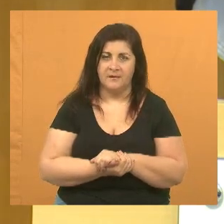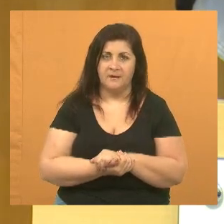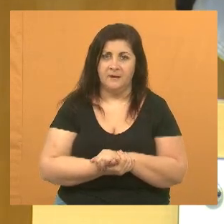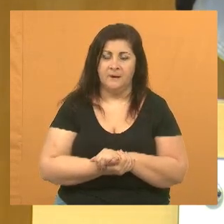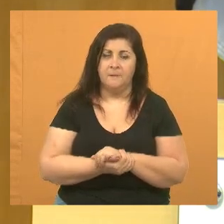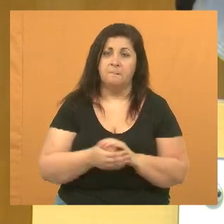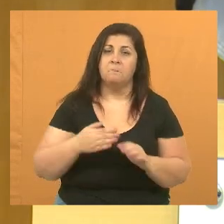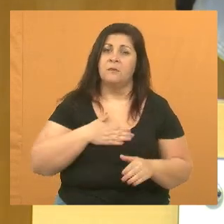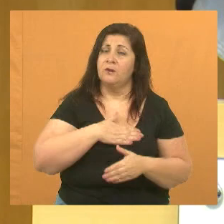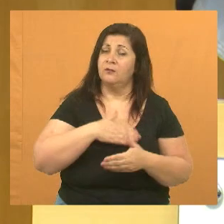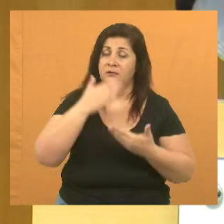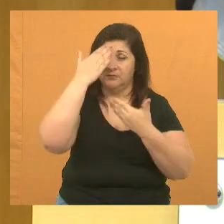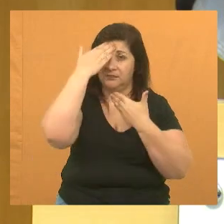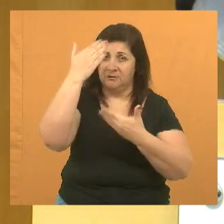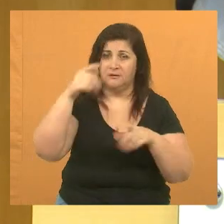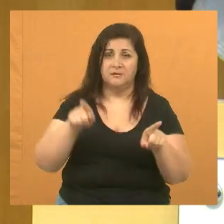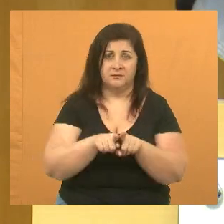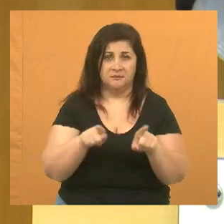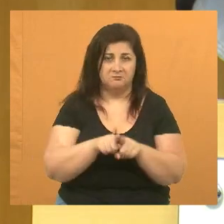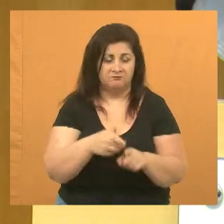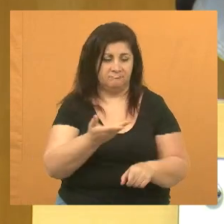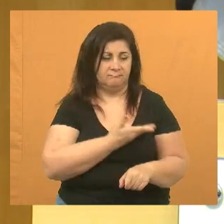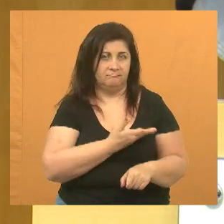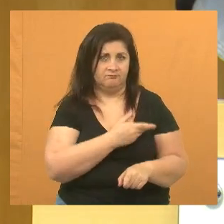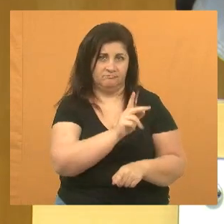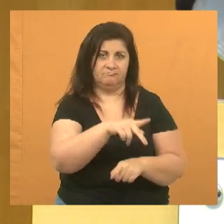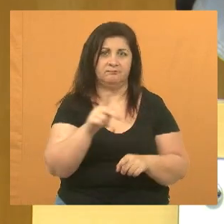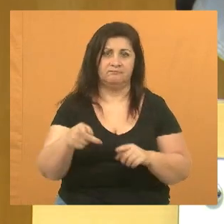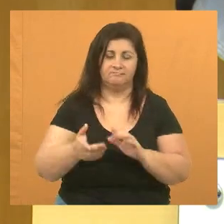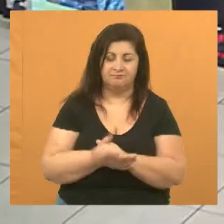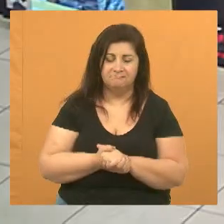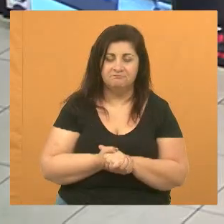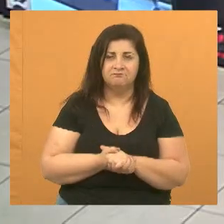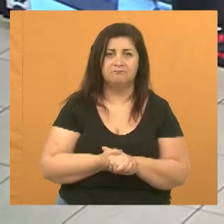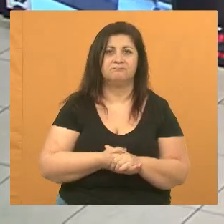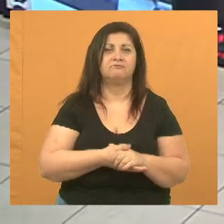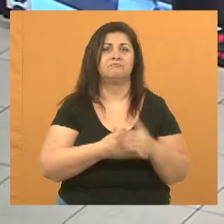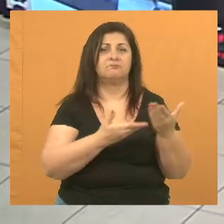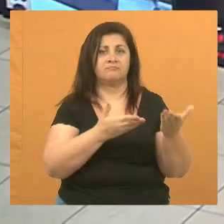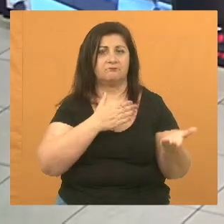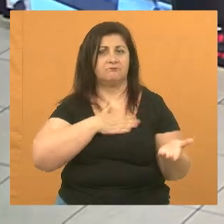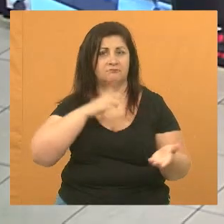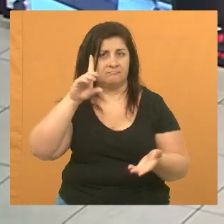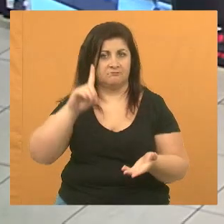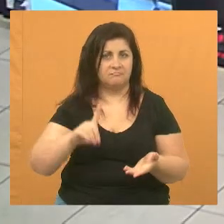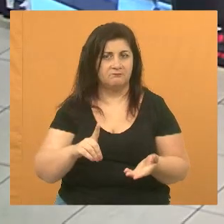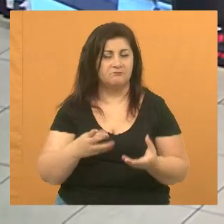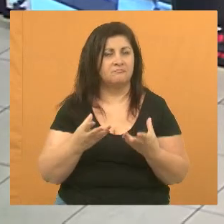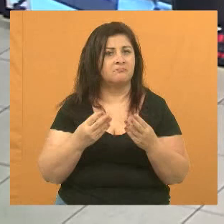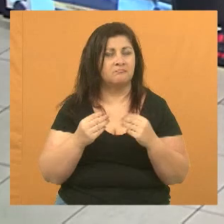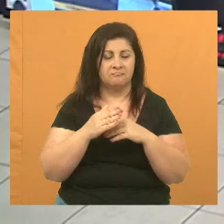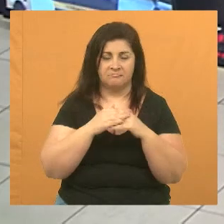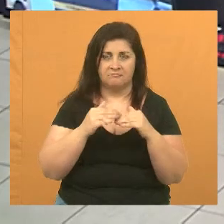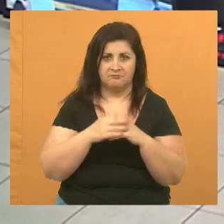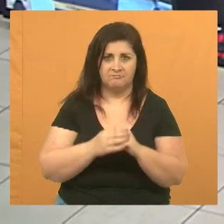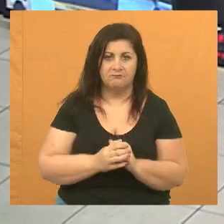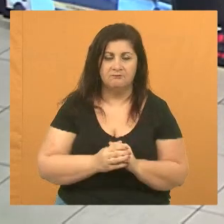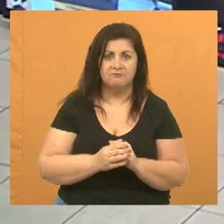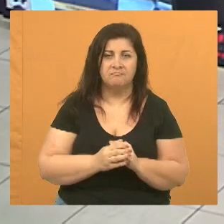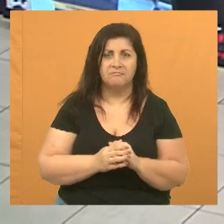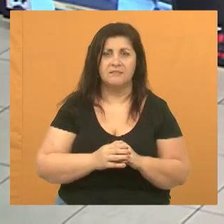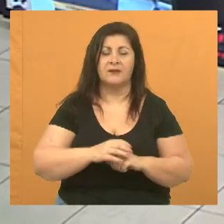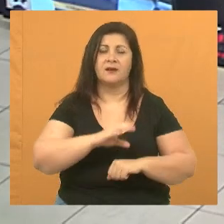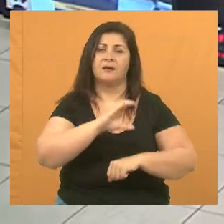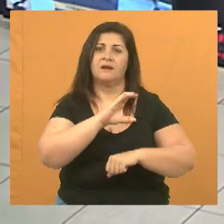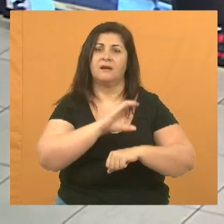Eu gostaria de agradecer também às minhas colegas, à minha diretora, tão amorosa, a minha